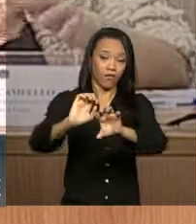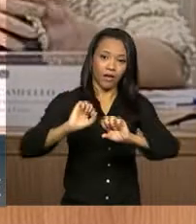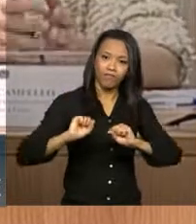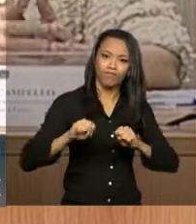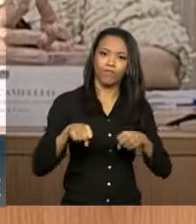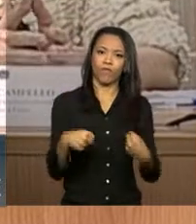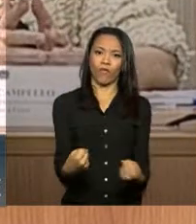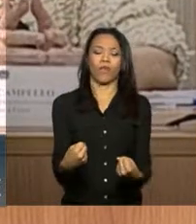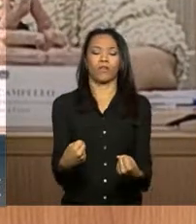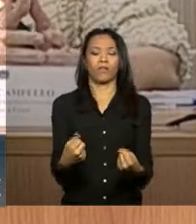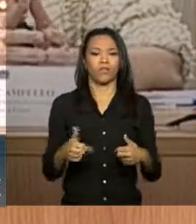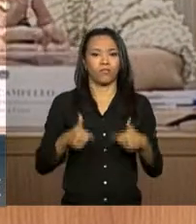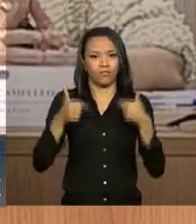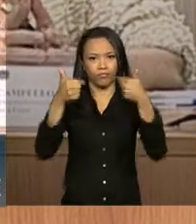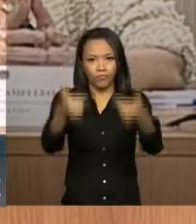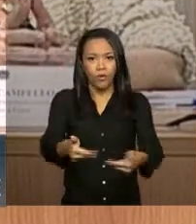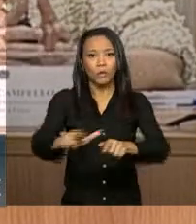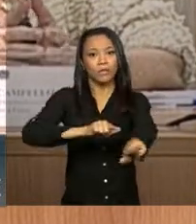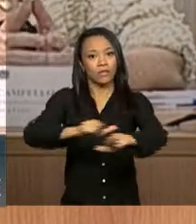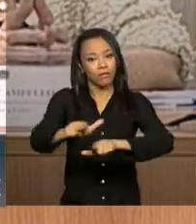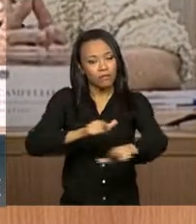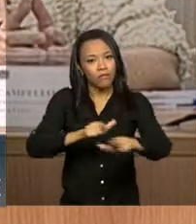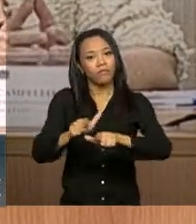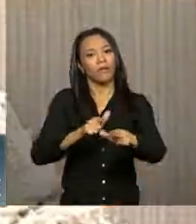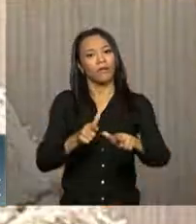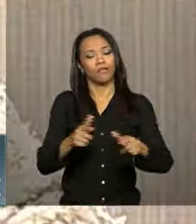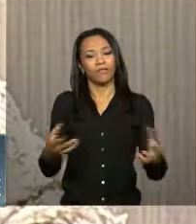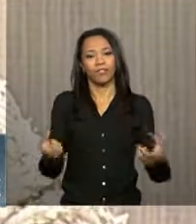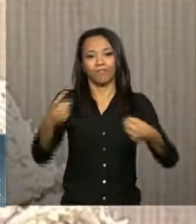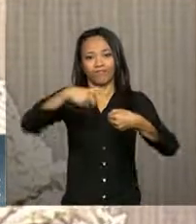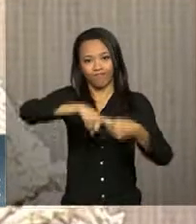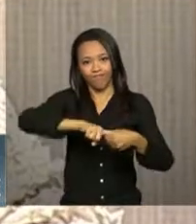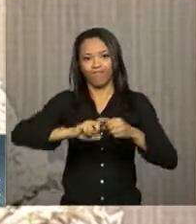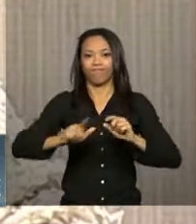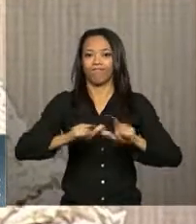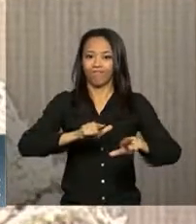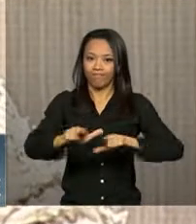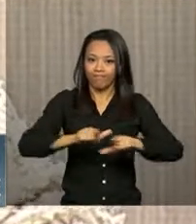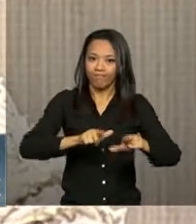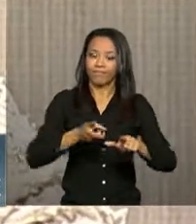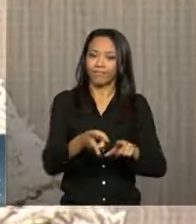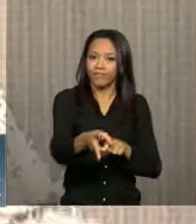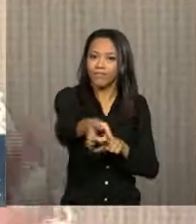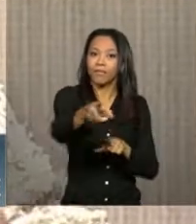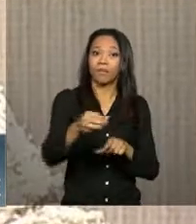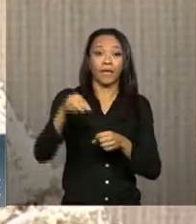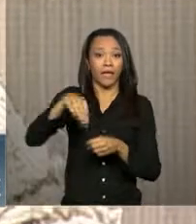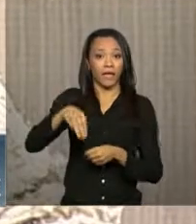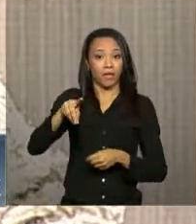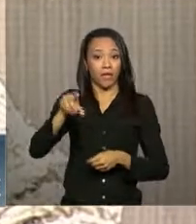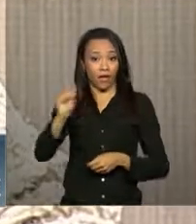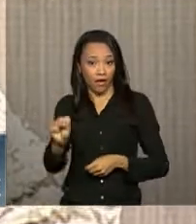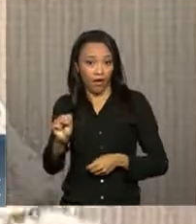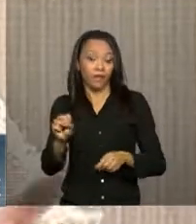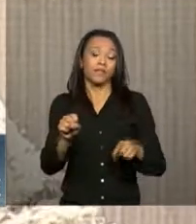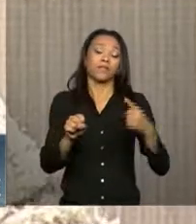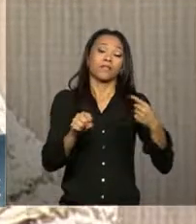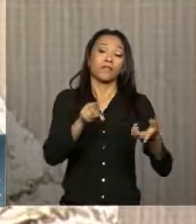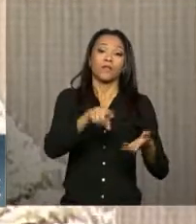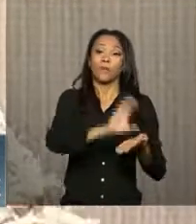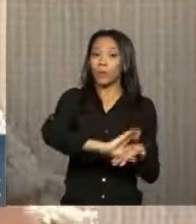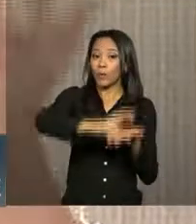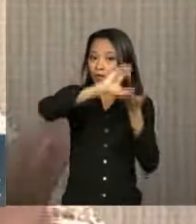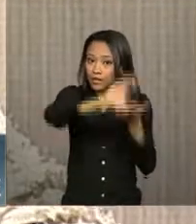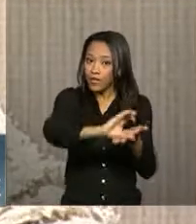transversal de cooperação e de parceria nas ações entre o mds entre o conanda